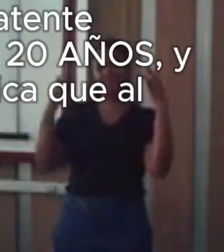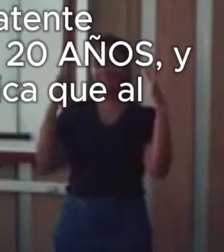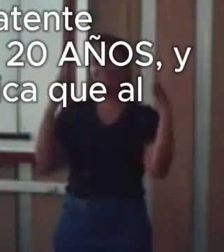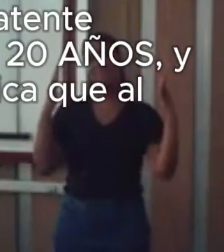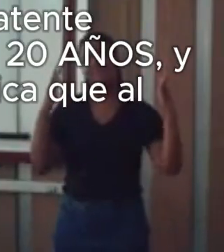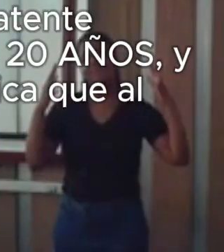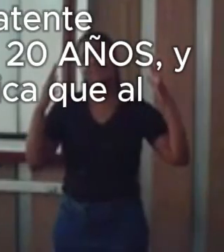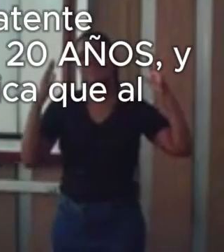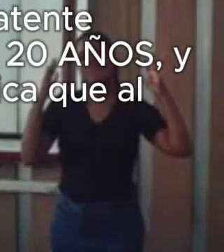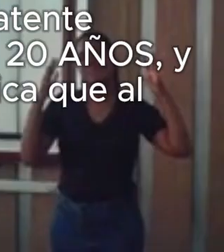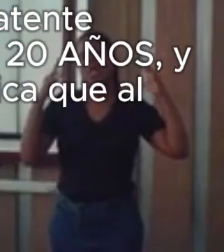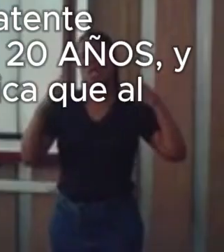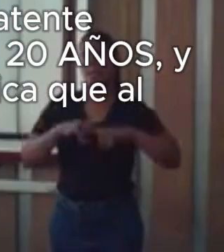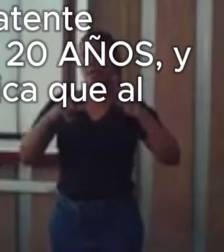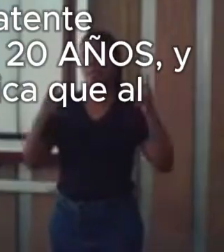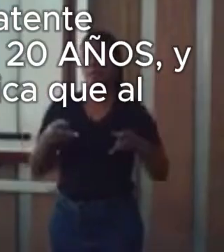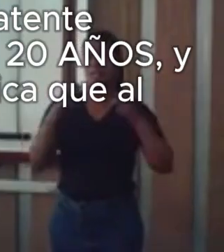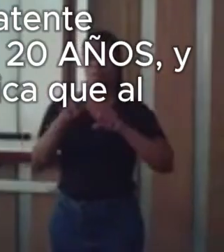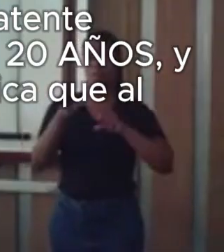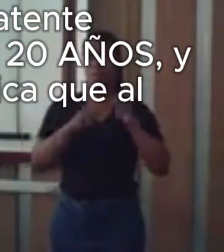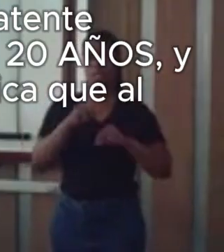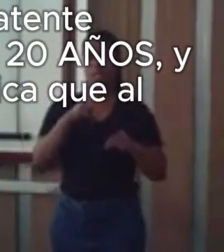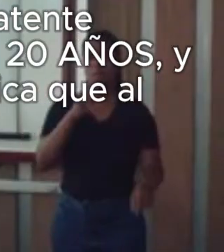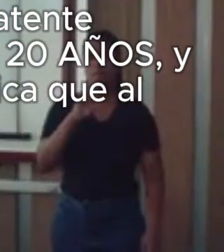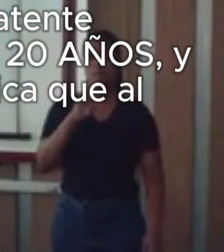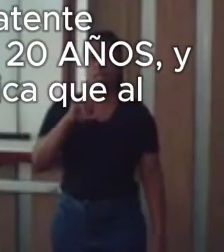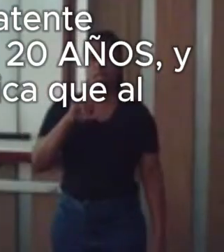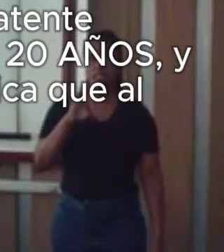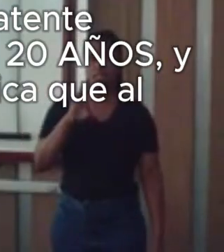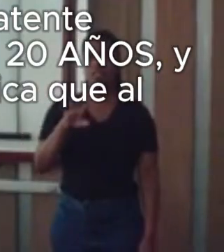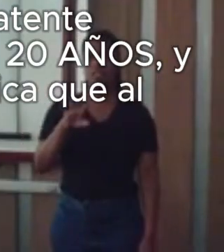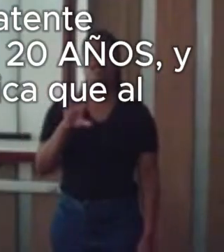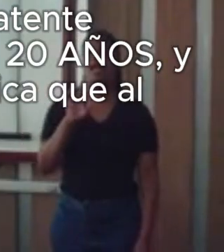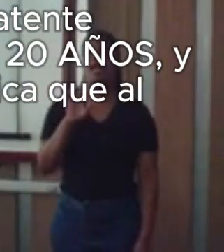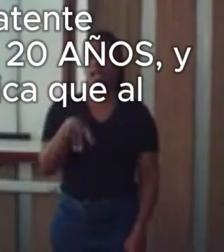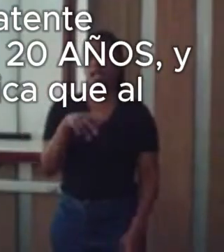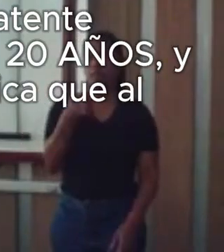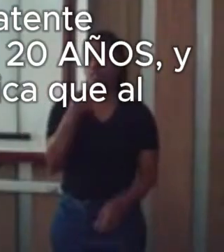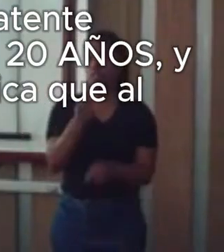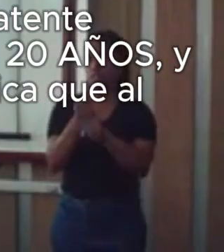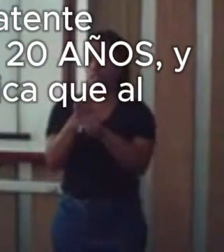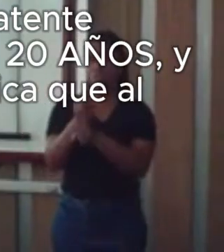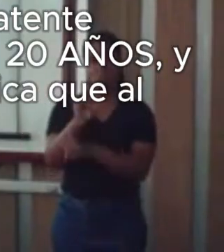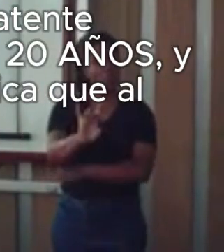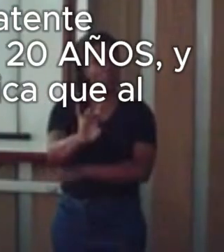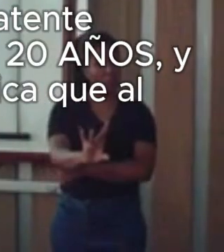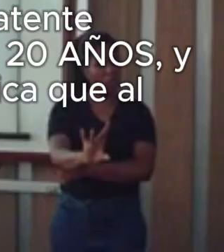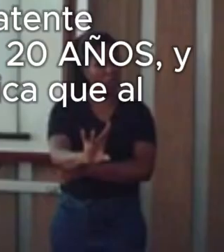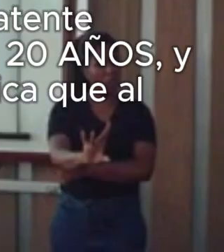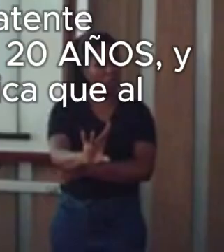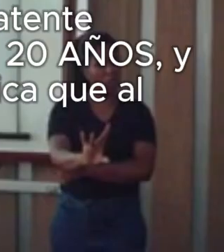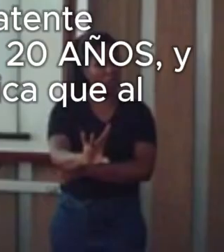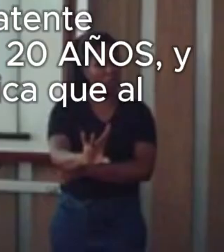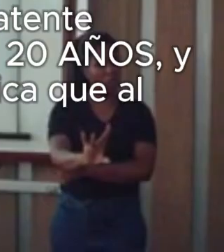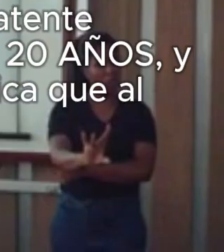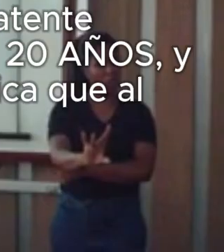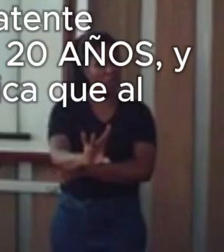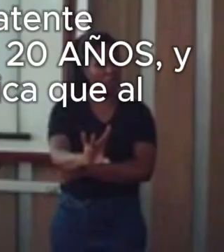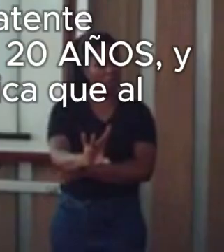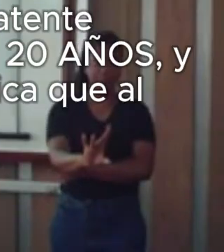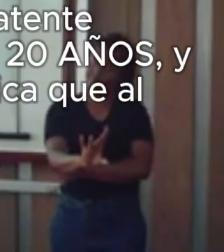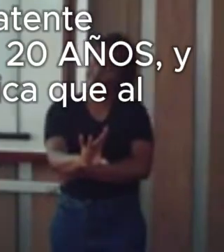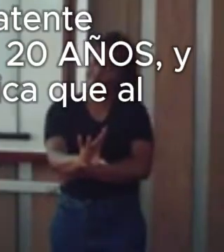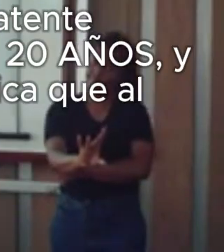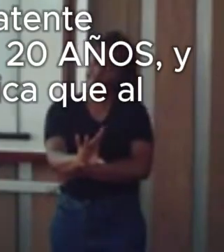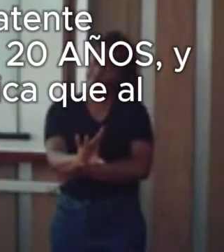vejam, uma patente tem duração de 20 anos. Tá? E o prazo que começa é o prazo do